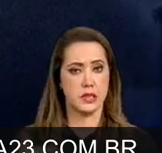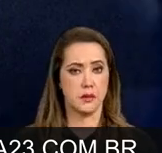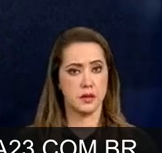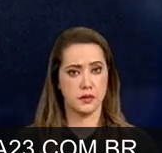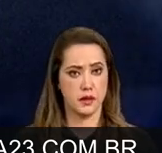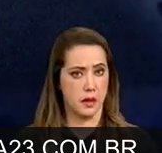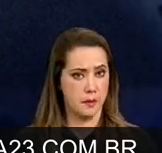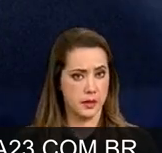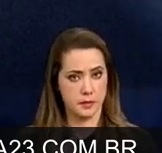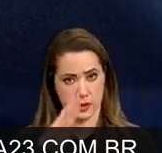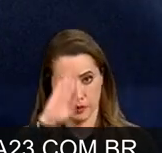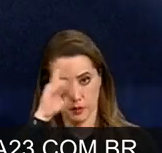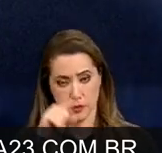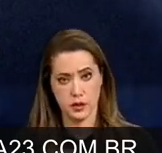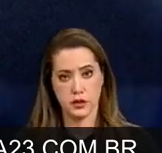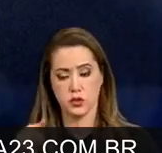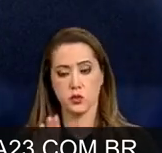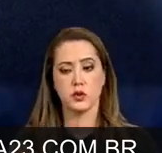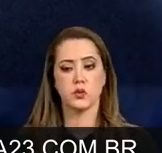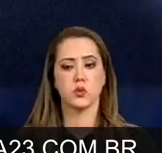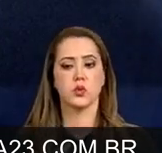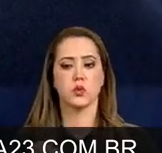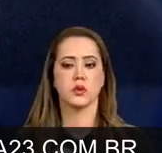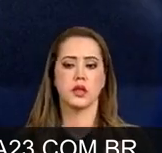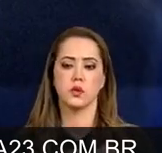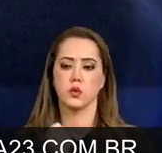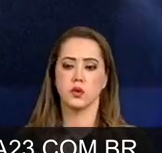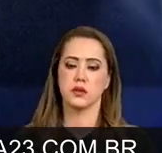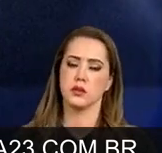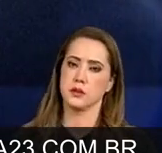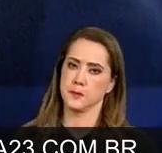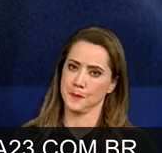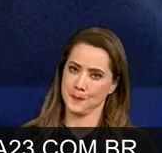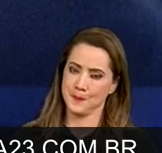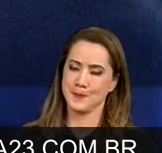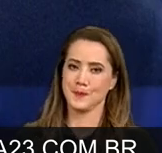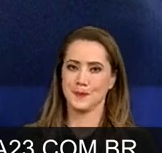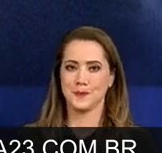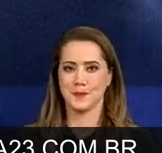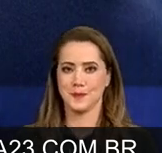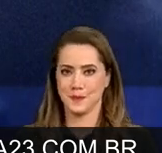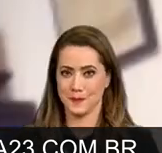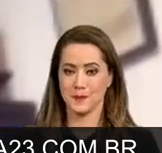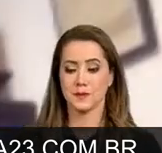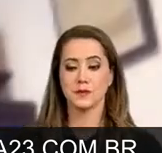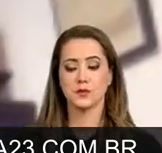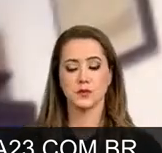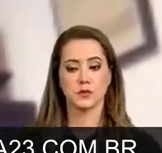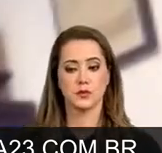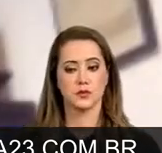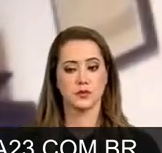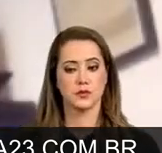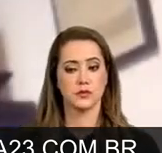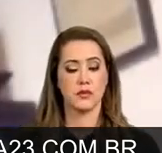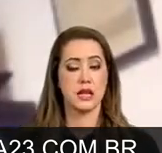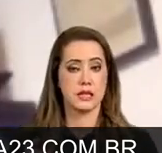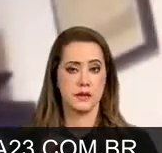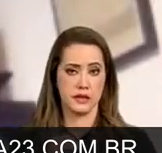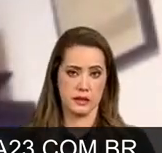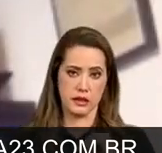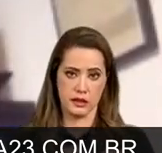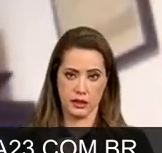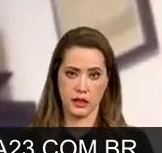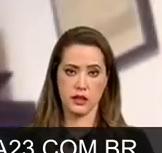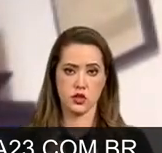ser abertos principalmente pelos setores da indústria, dos serviços e do comércio. O online cresceu muito e a